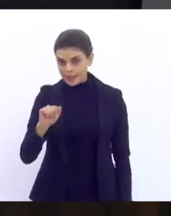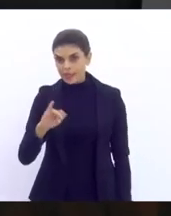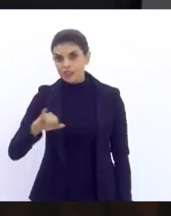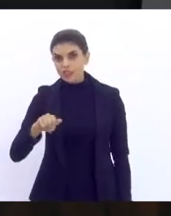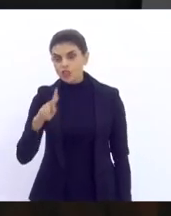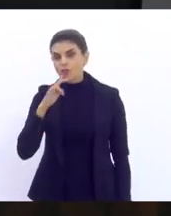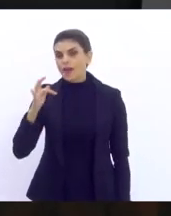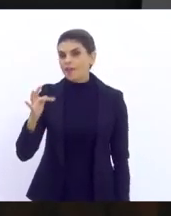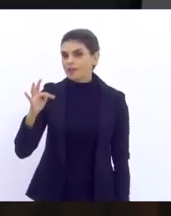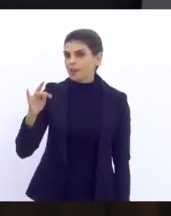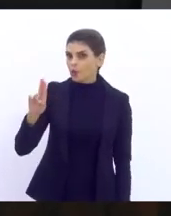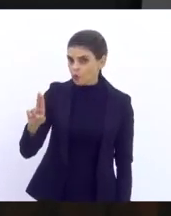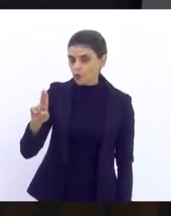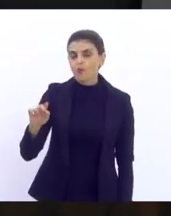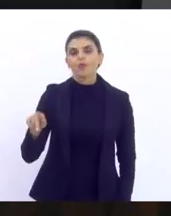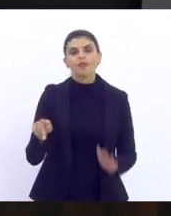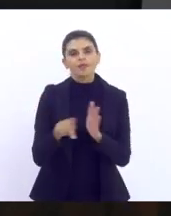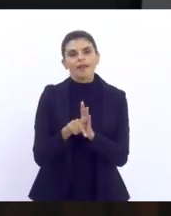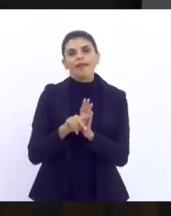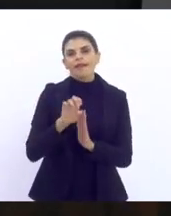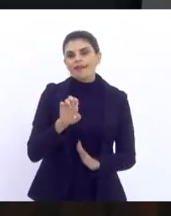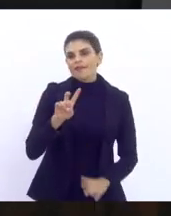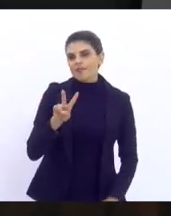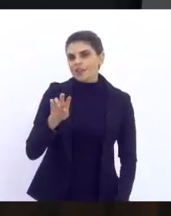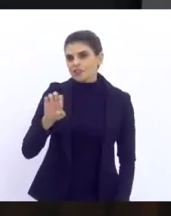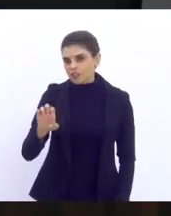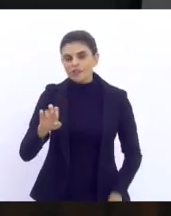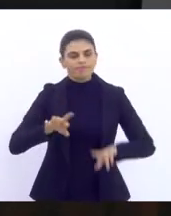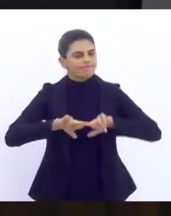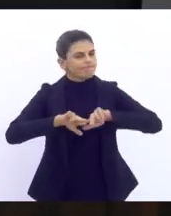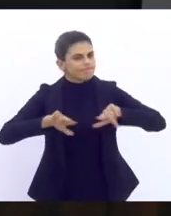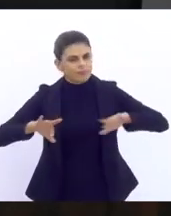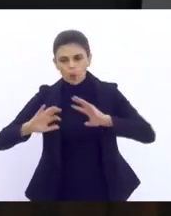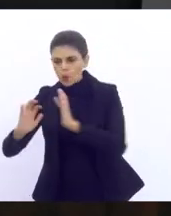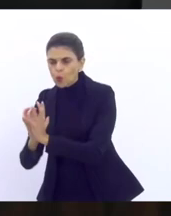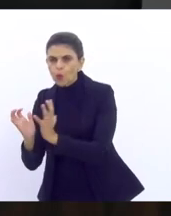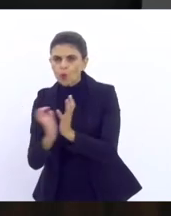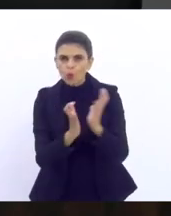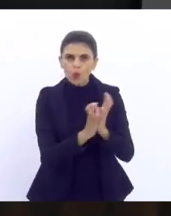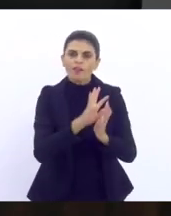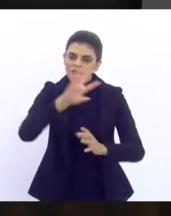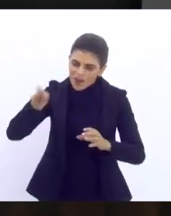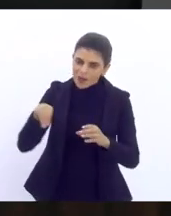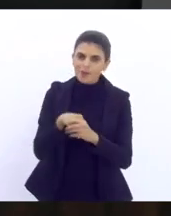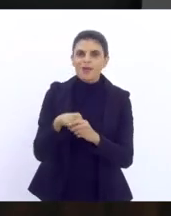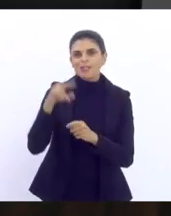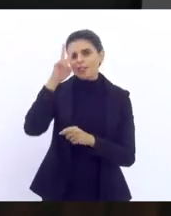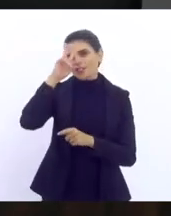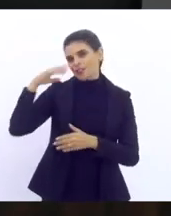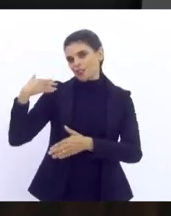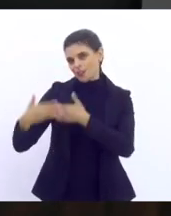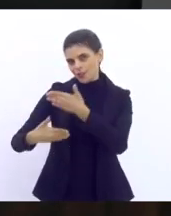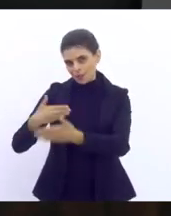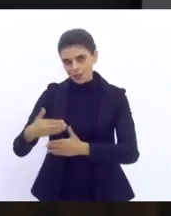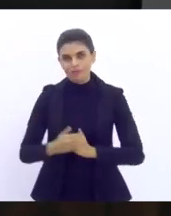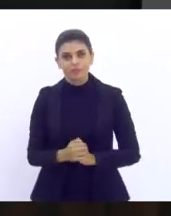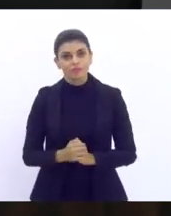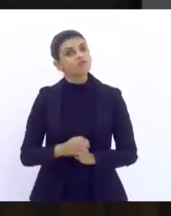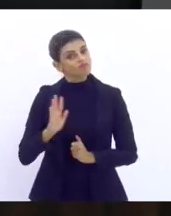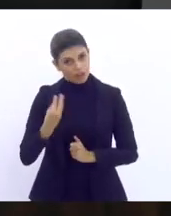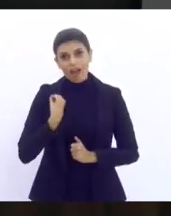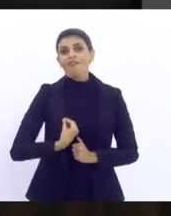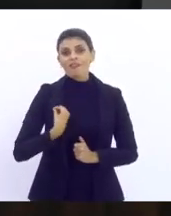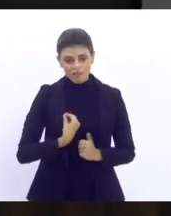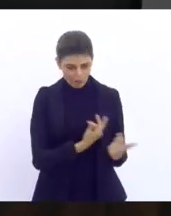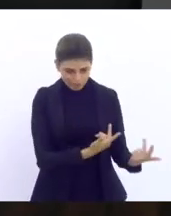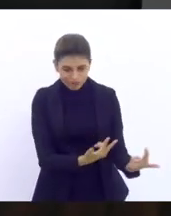FTU, o Anjo da Madrugada e o Sócio Educativo, fazem parte da nossa história. Posso dizer que podemos viver